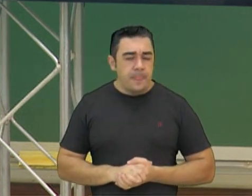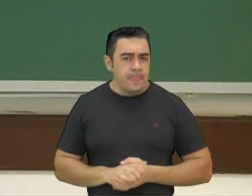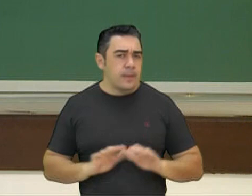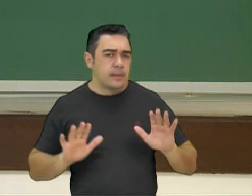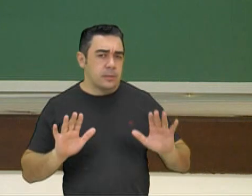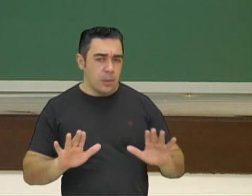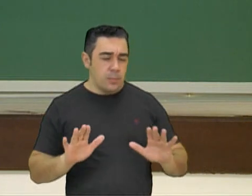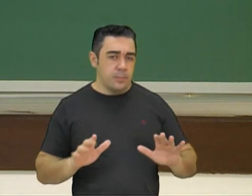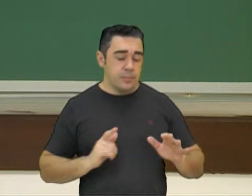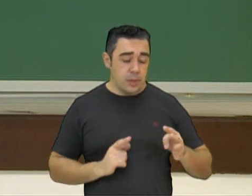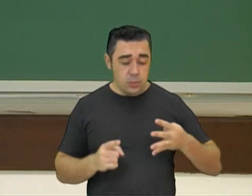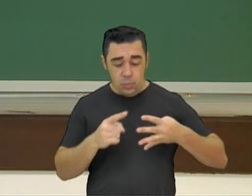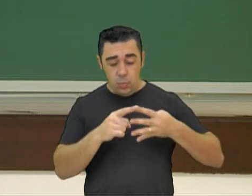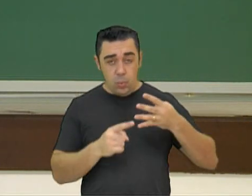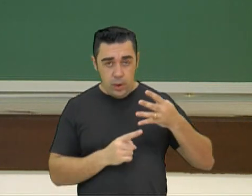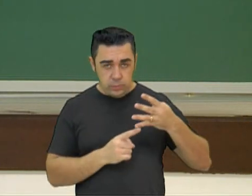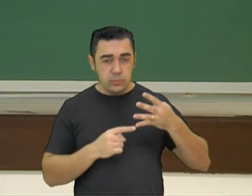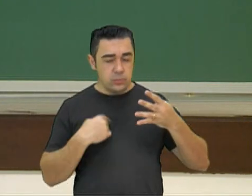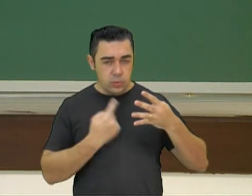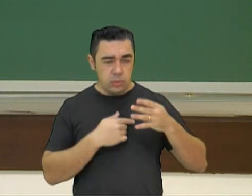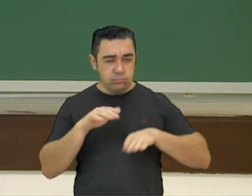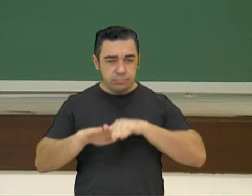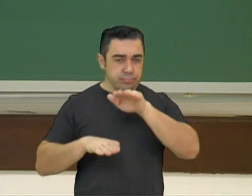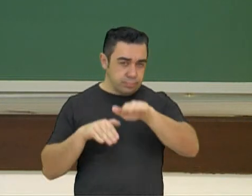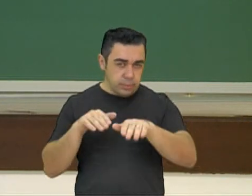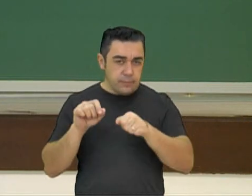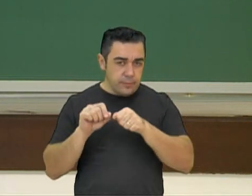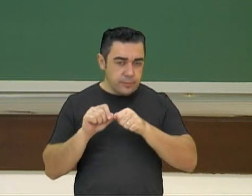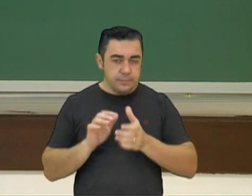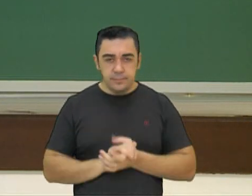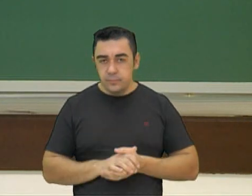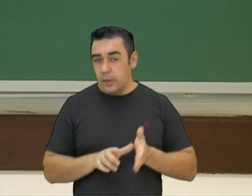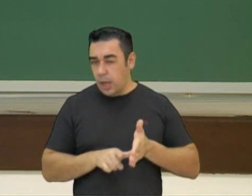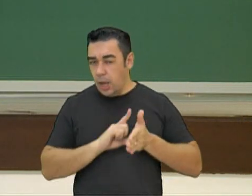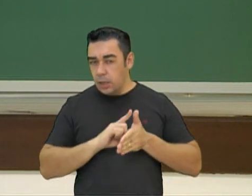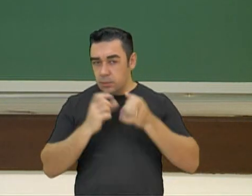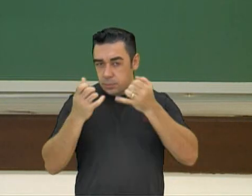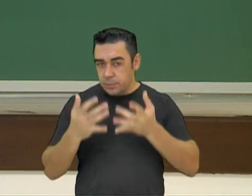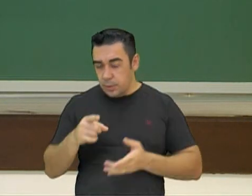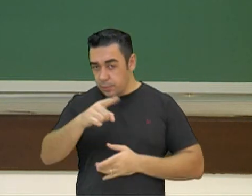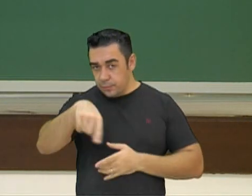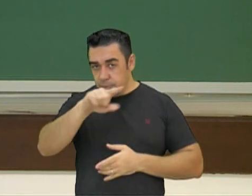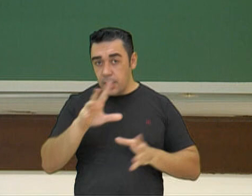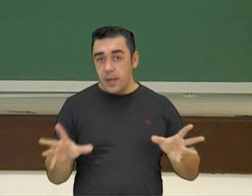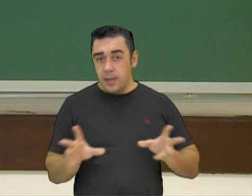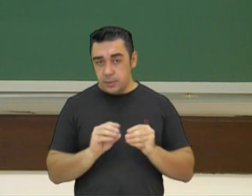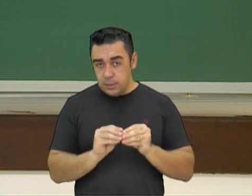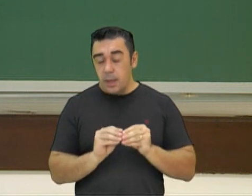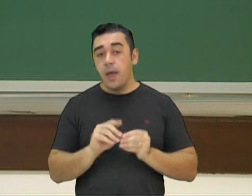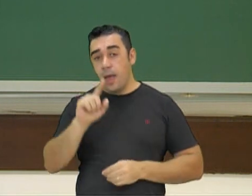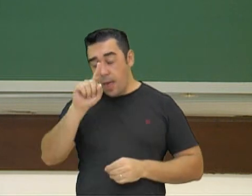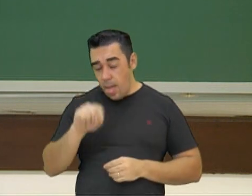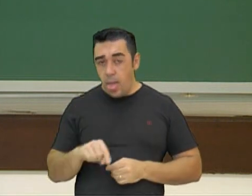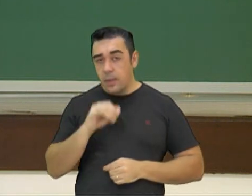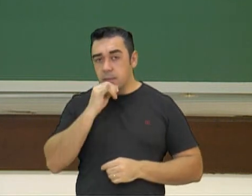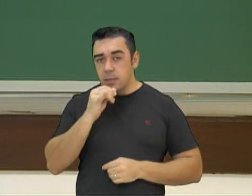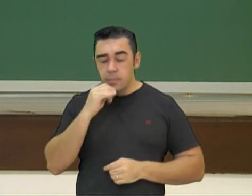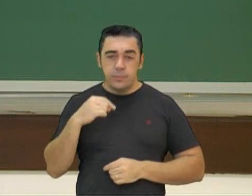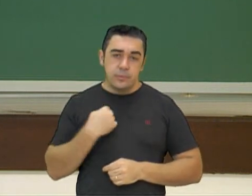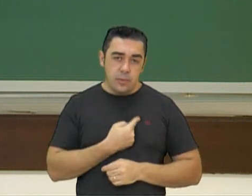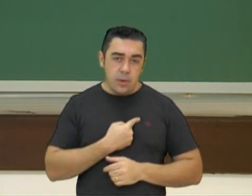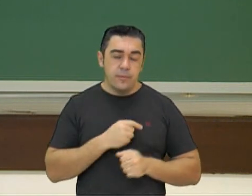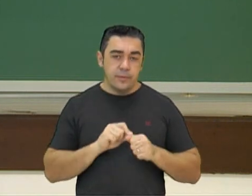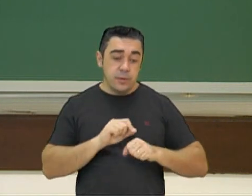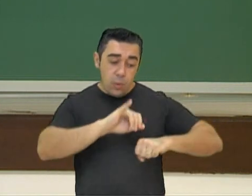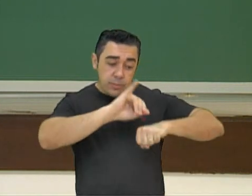em cima desses 4 pontos é que nós vamos trabalhar. E como eu adiantei, a resenha é sobre uma obra. Então, para nós